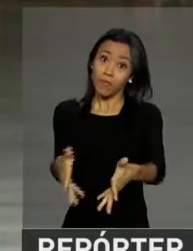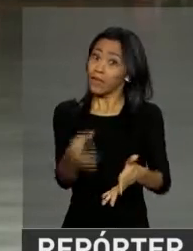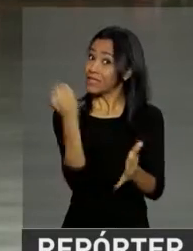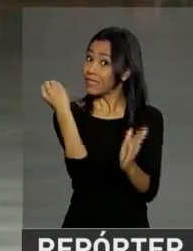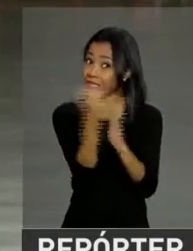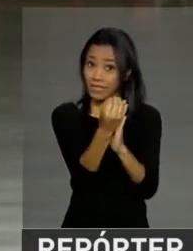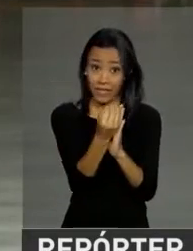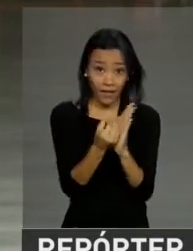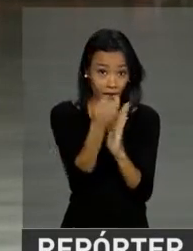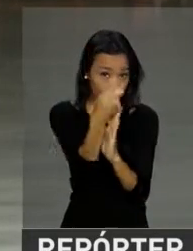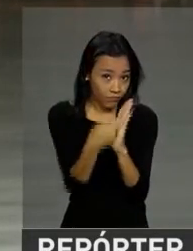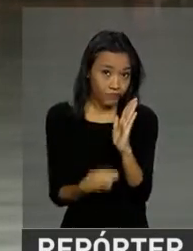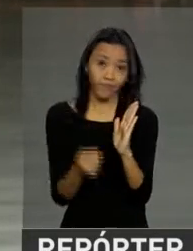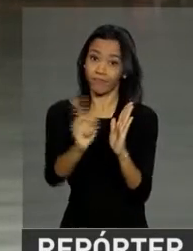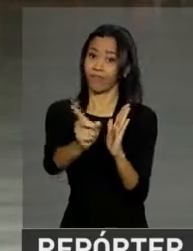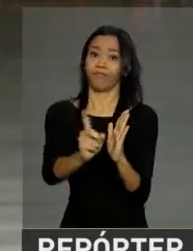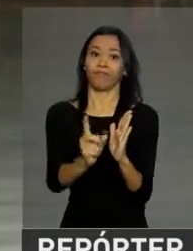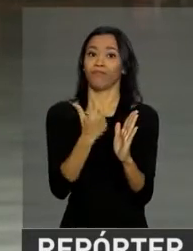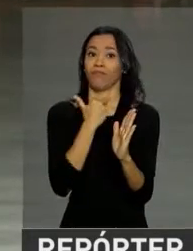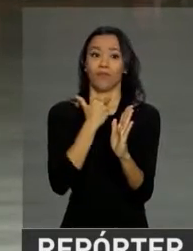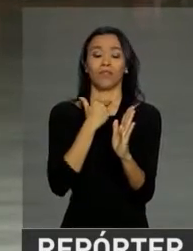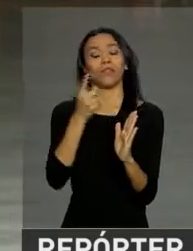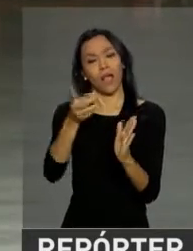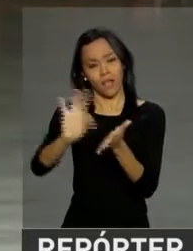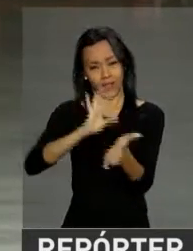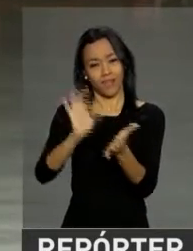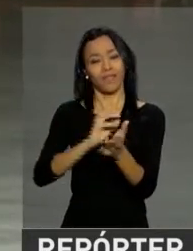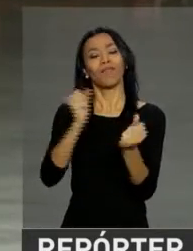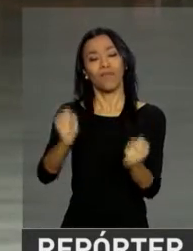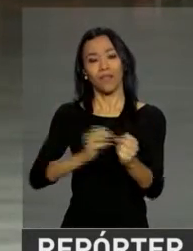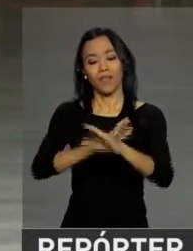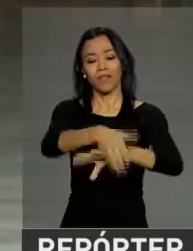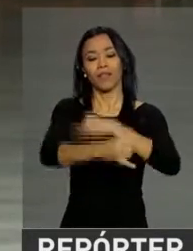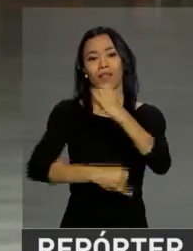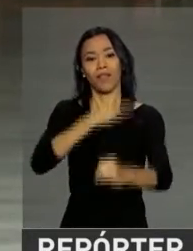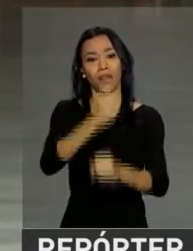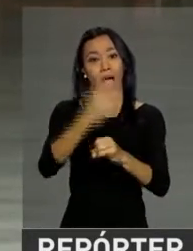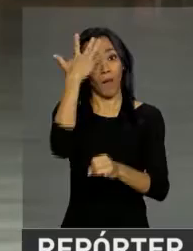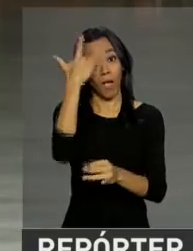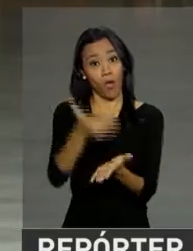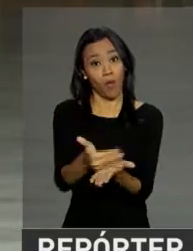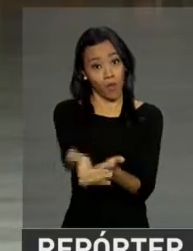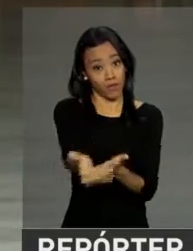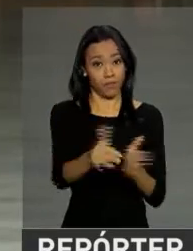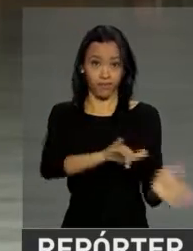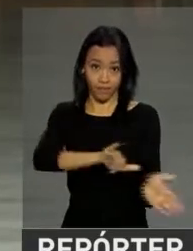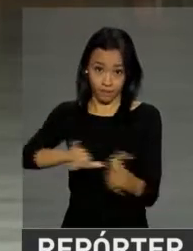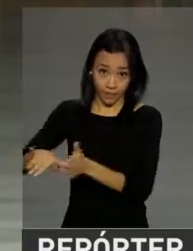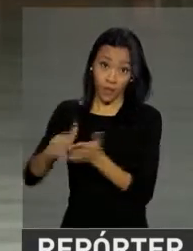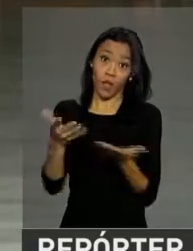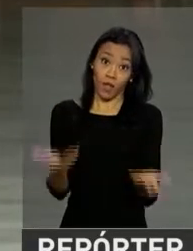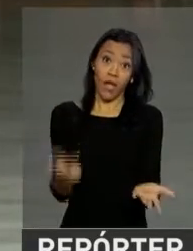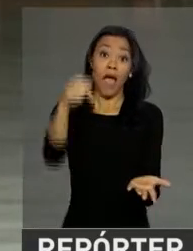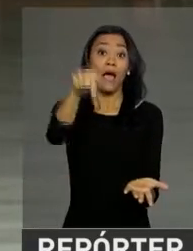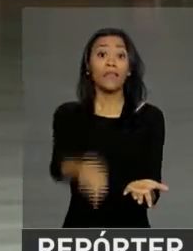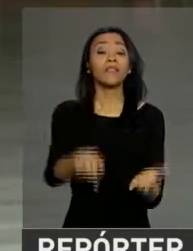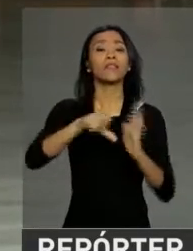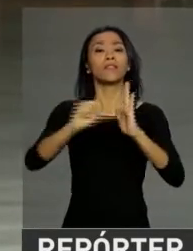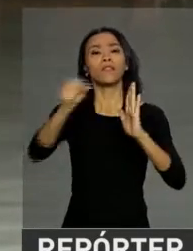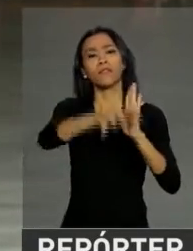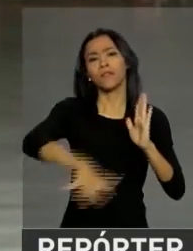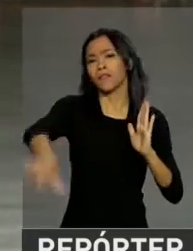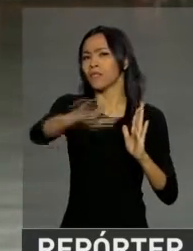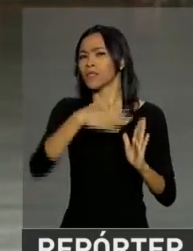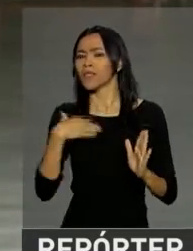tirado zero na redação a inscrição deve ser feita na internet a partir de amanhã e olha danielle a gente aqui no palácio do planalto segue